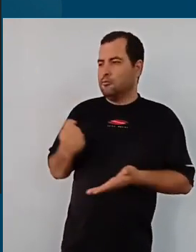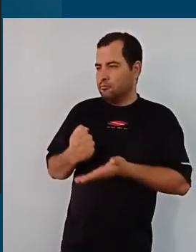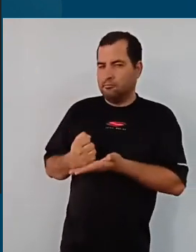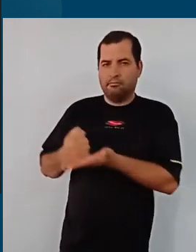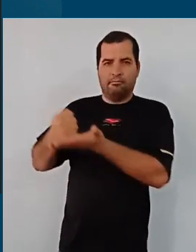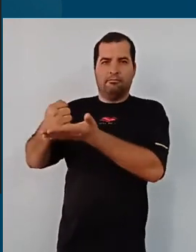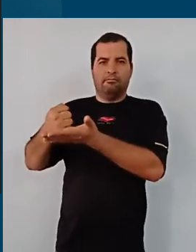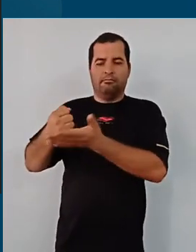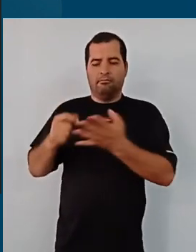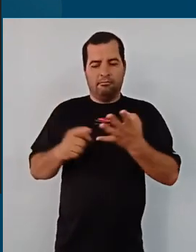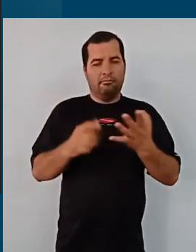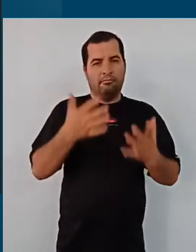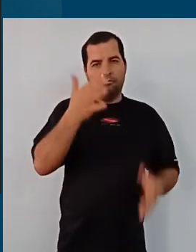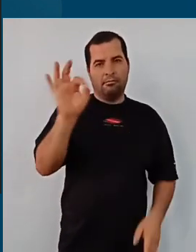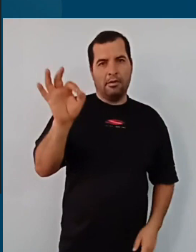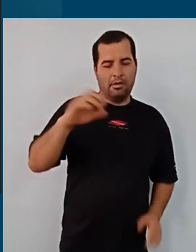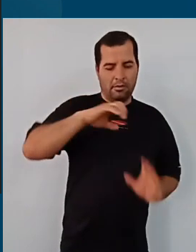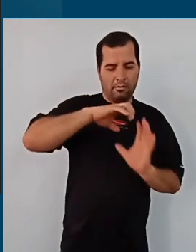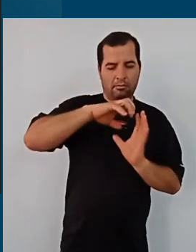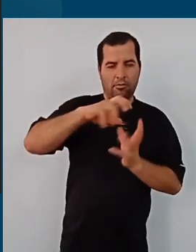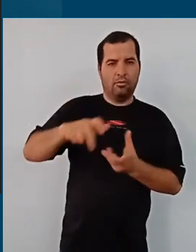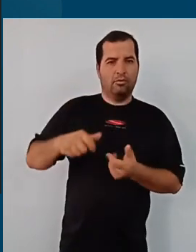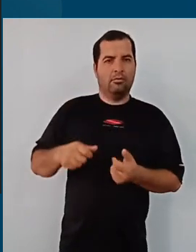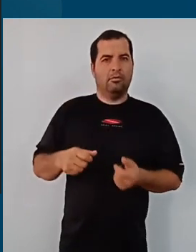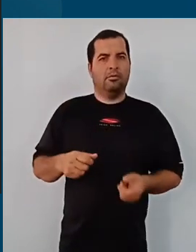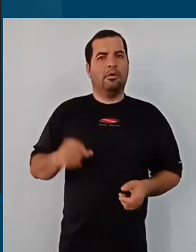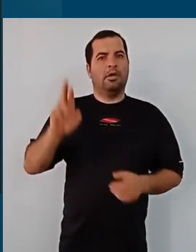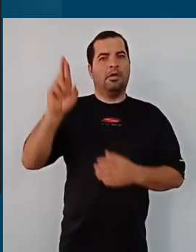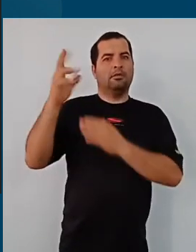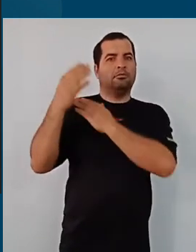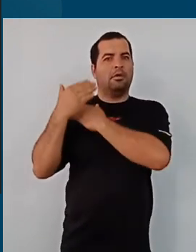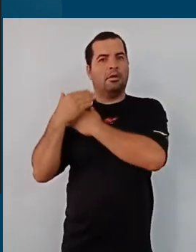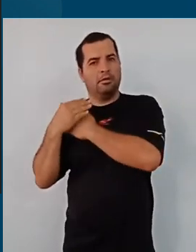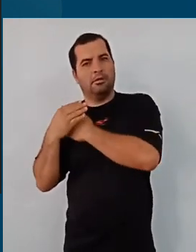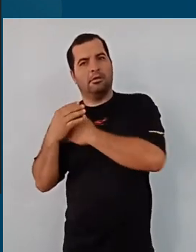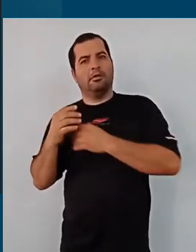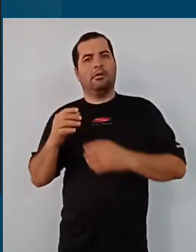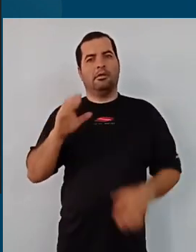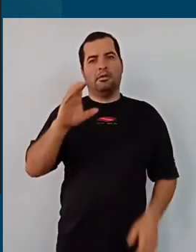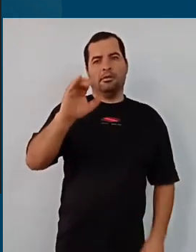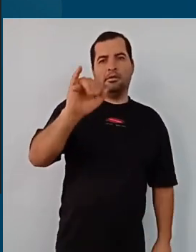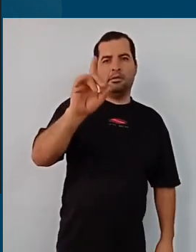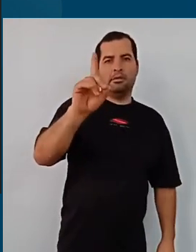cooperação. E a 10ª para o mundo, responsabilidade e cidadania.